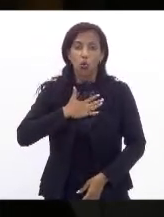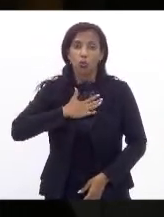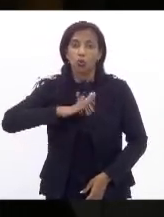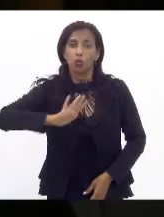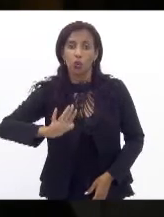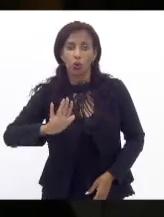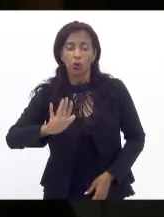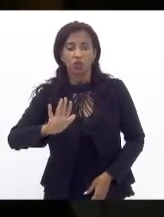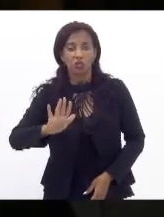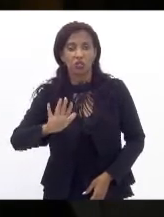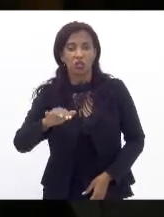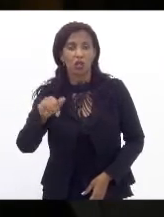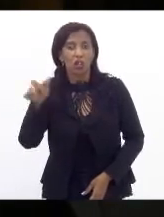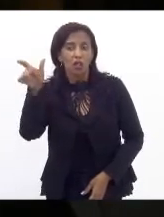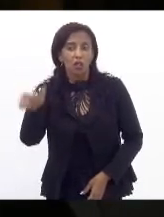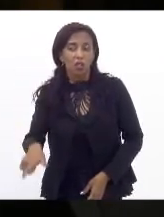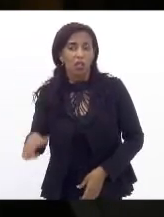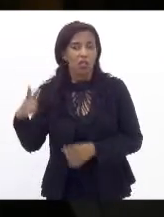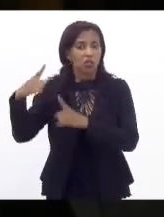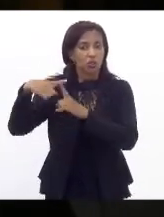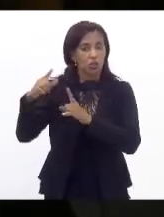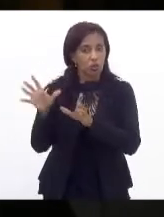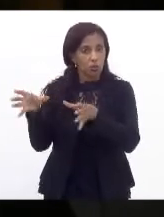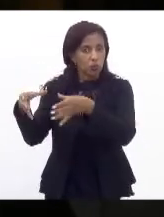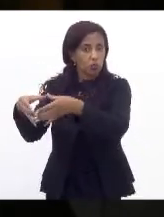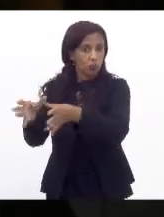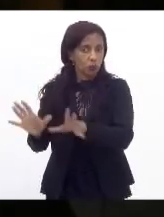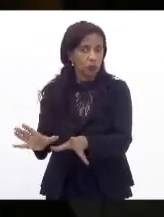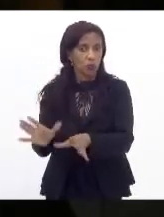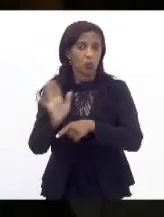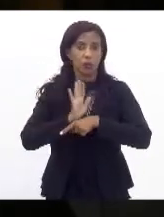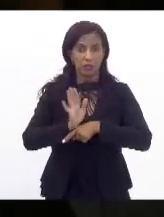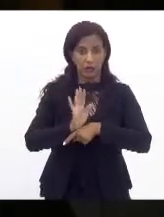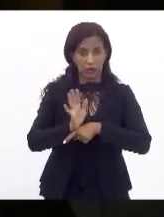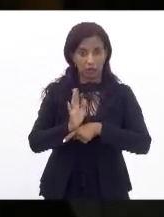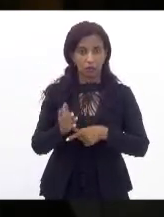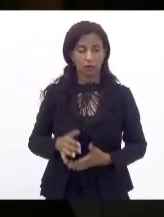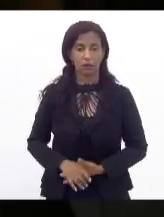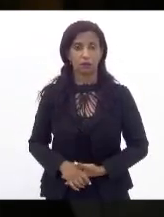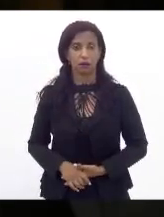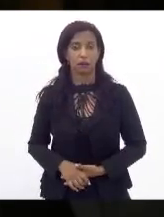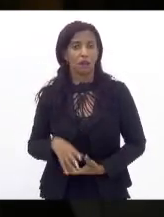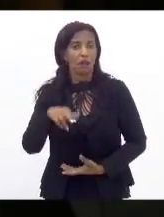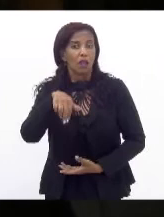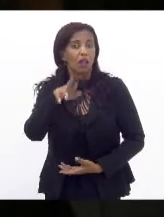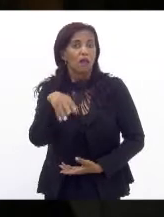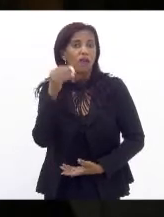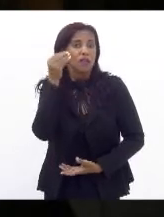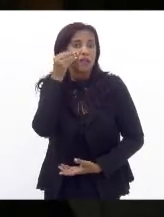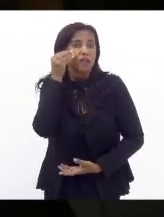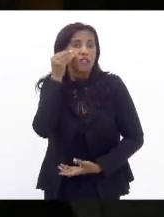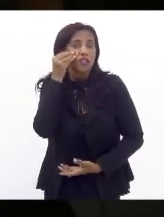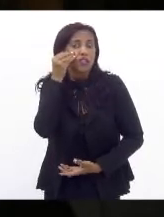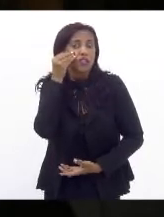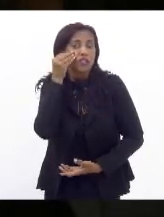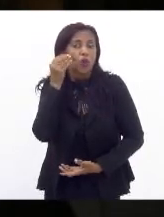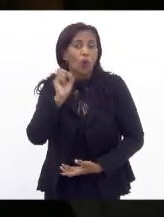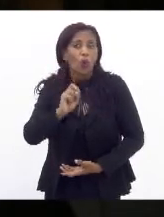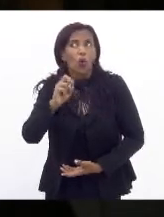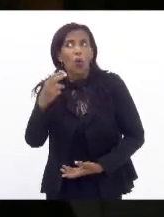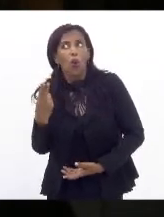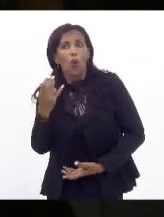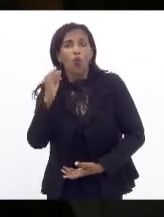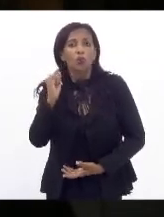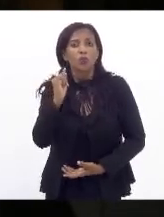arte, e daquele tipo de arte, aí especificamente o cinema, é quem vai assistir o filme ou, se for